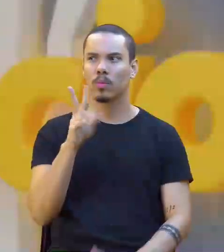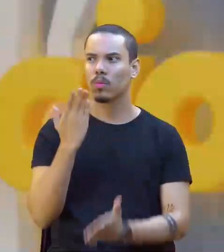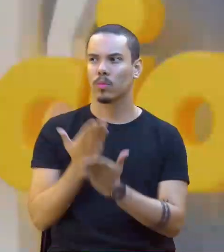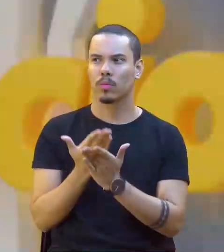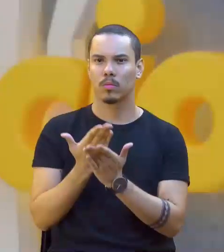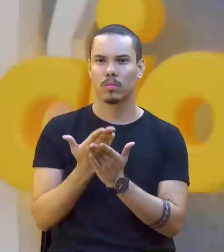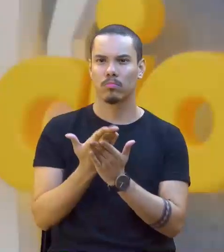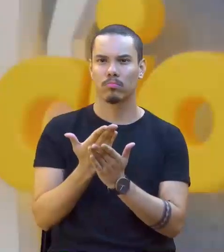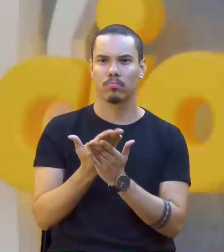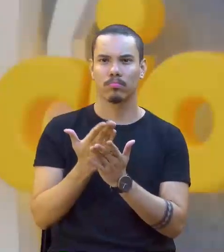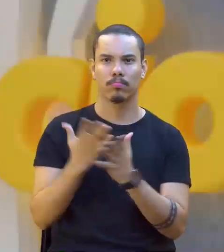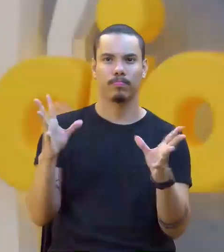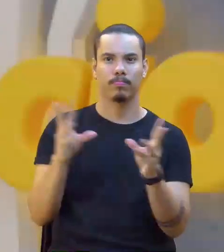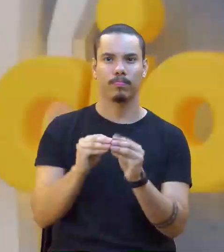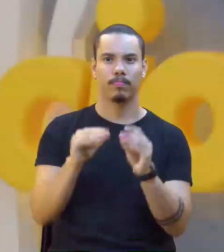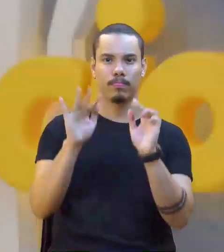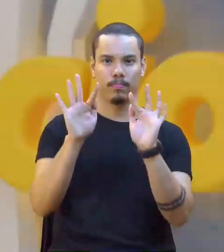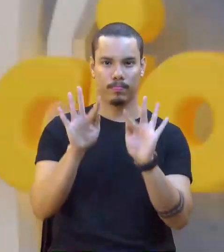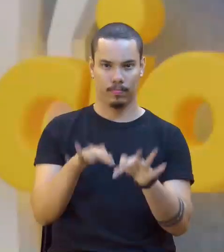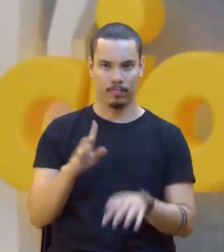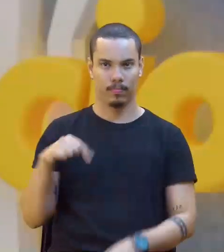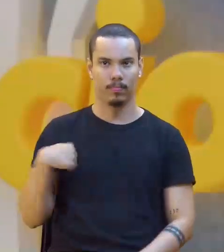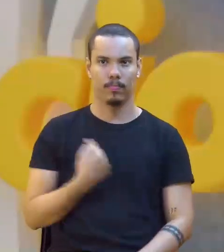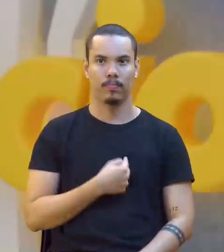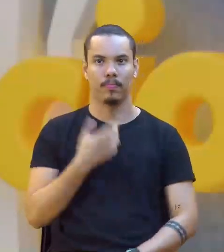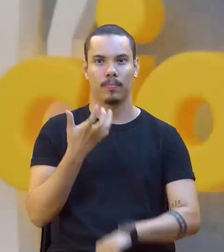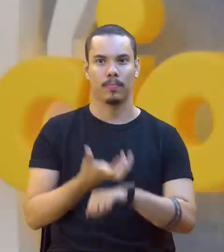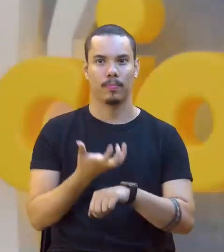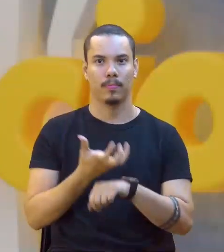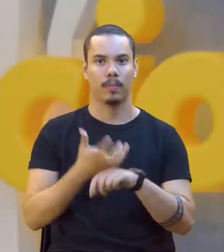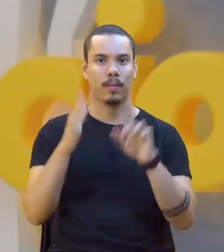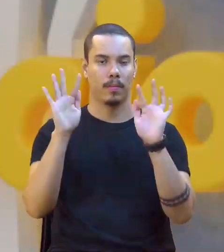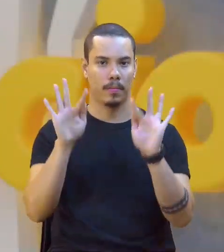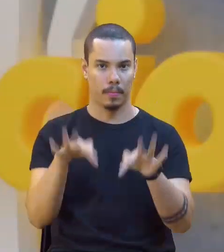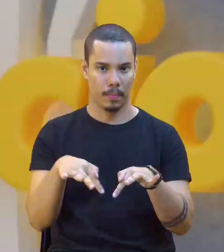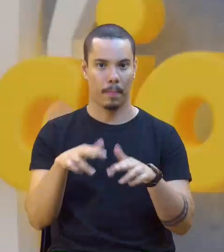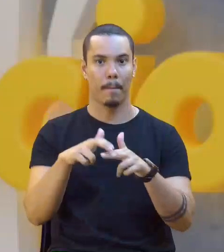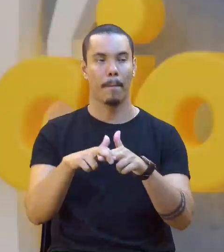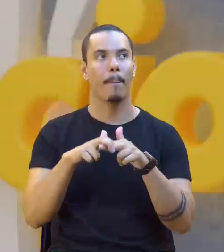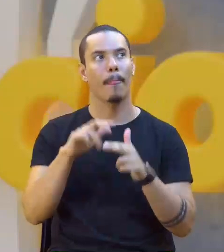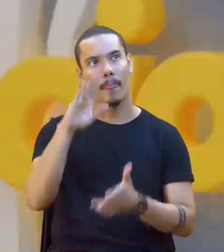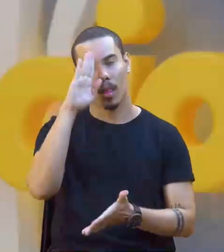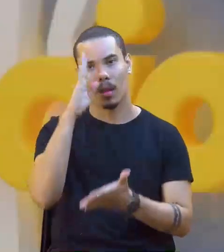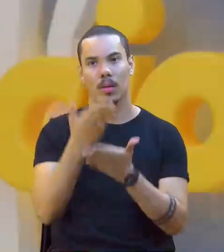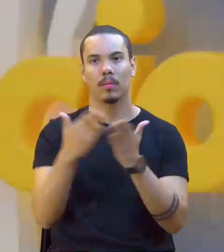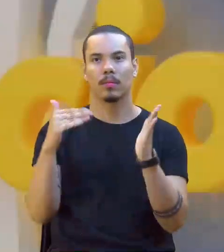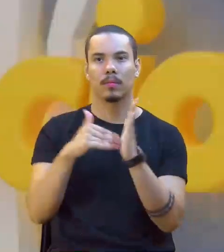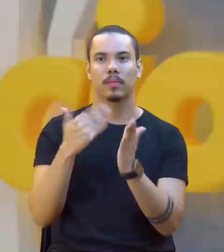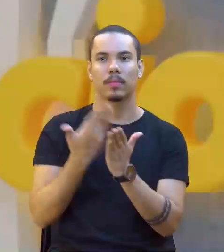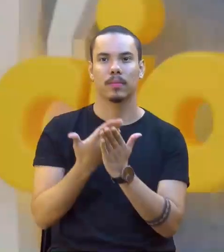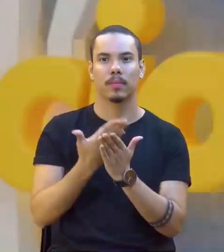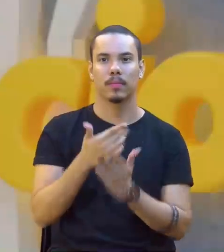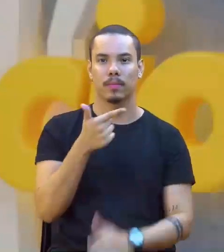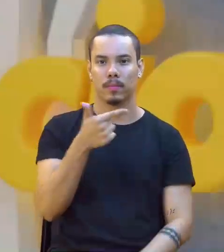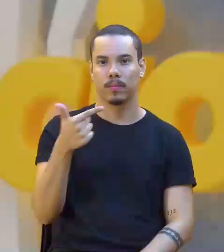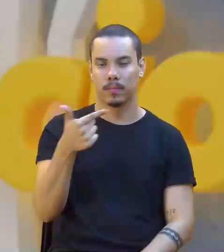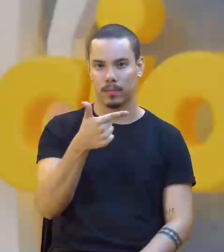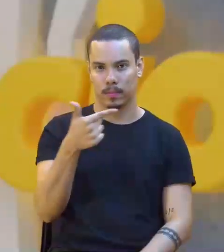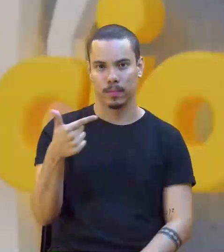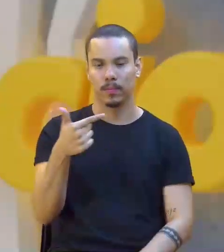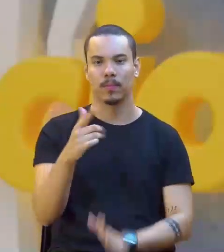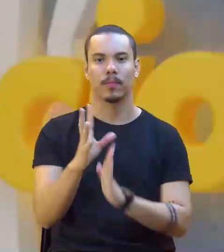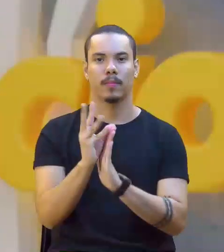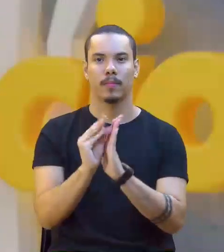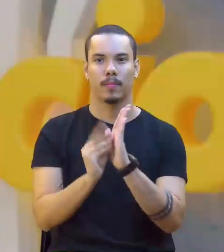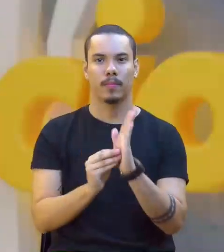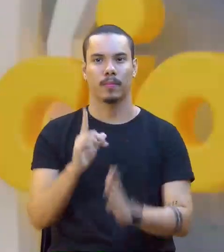para o final do nosso componente. Então, acho que vai até a aula 22 de conteúdo. Aí nós temos